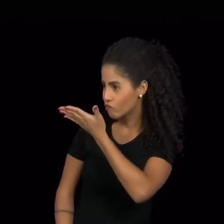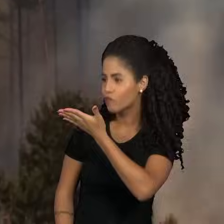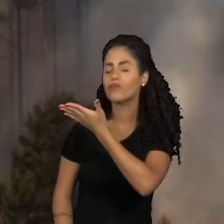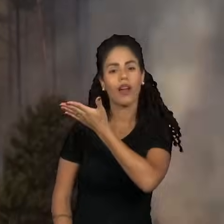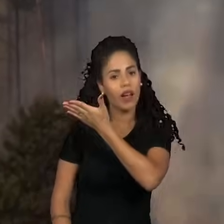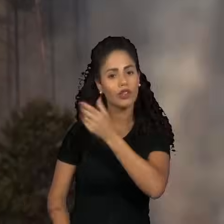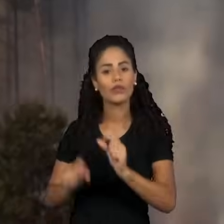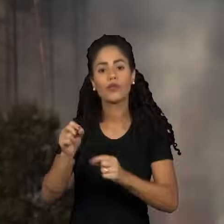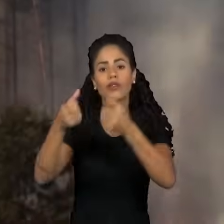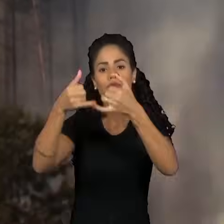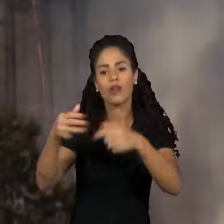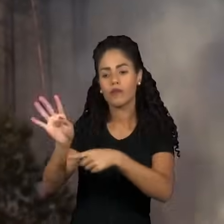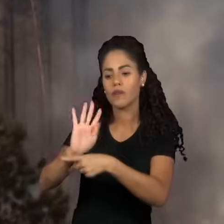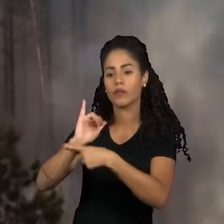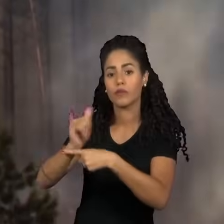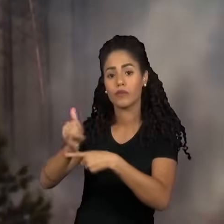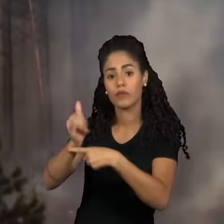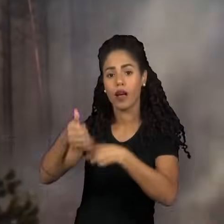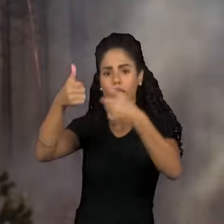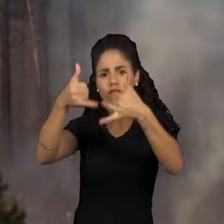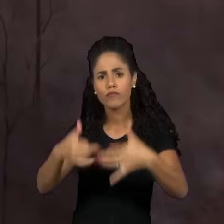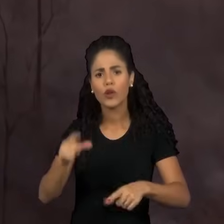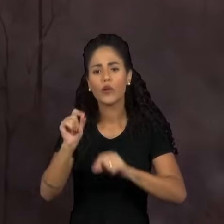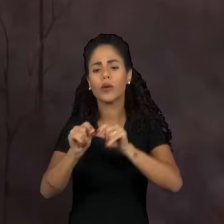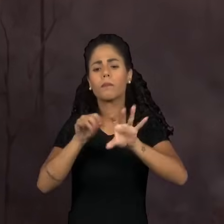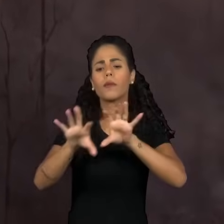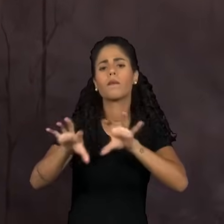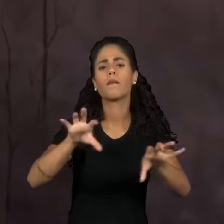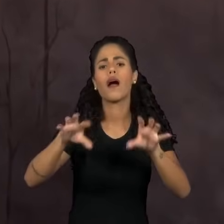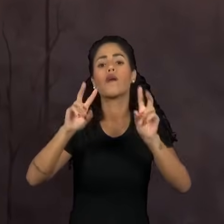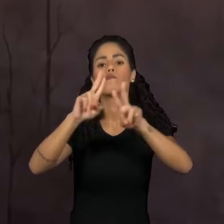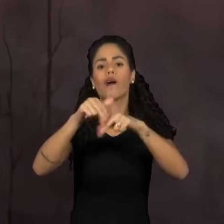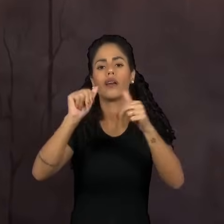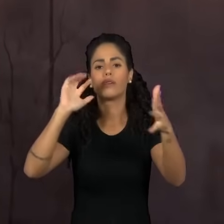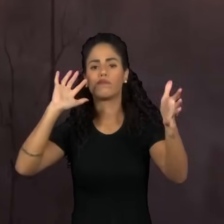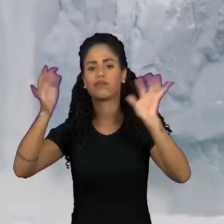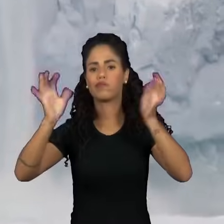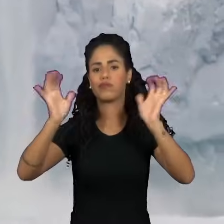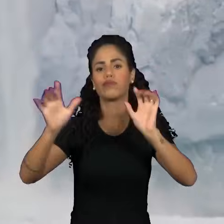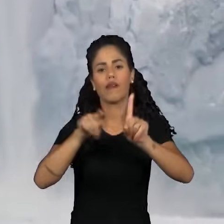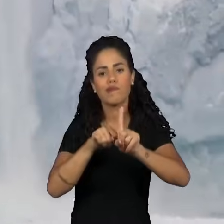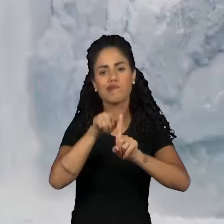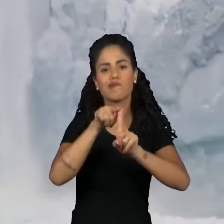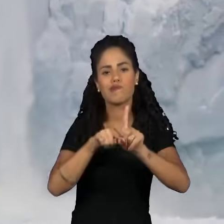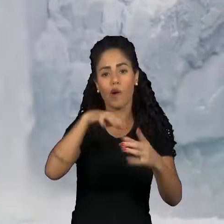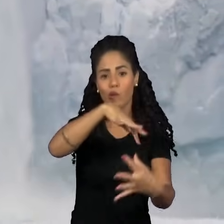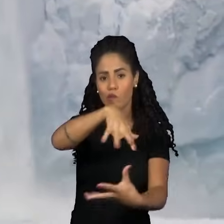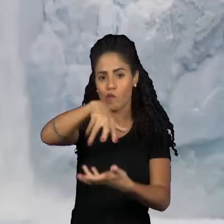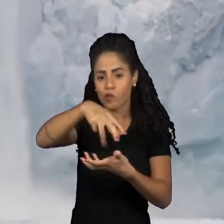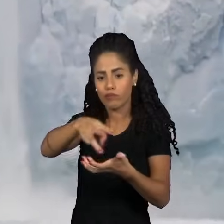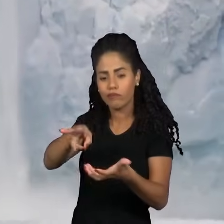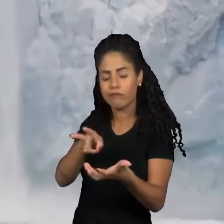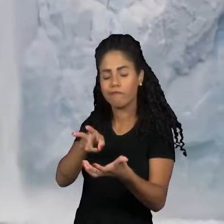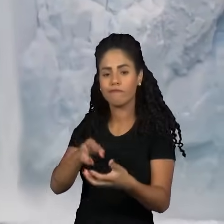Herança, novo documentário que trata dos impactos das mudanças climáticas.